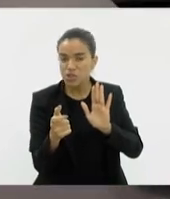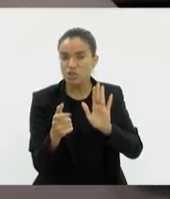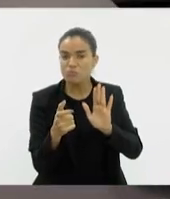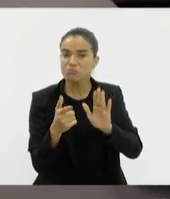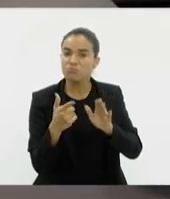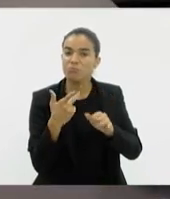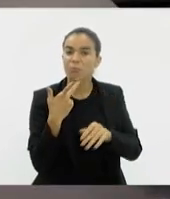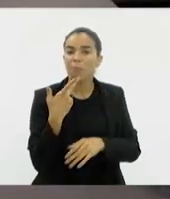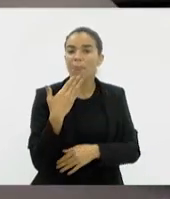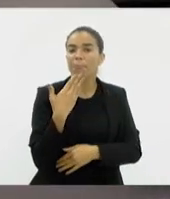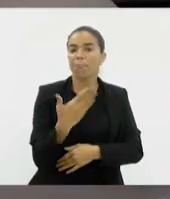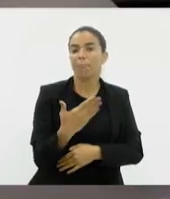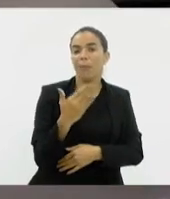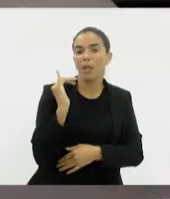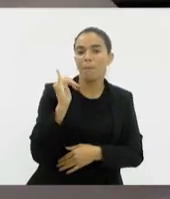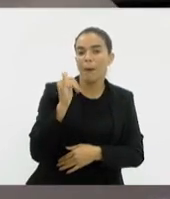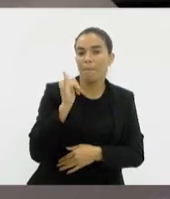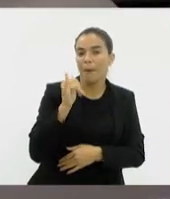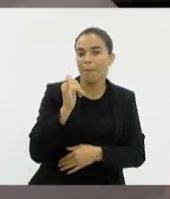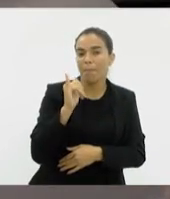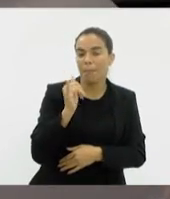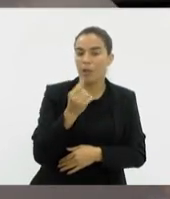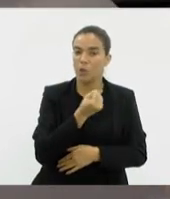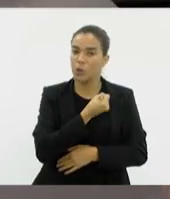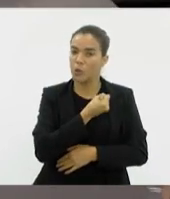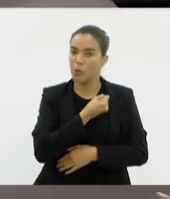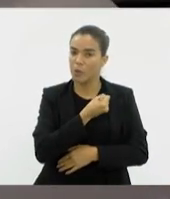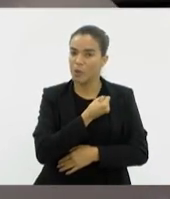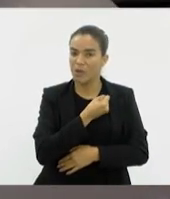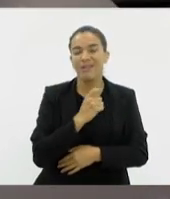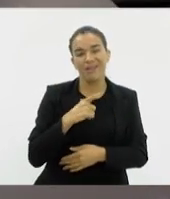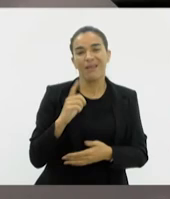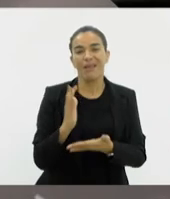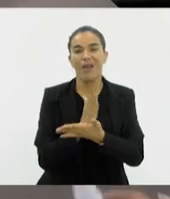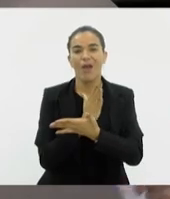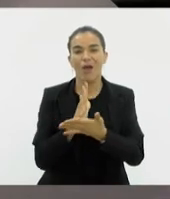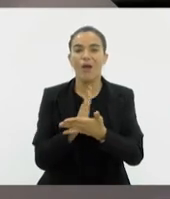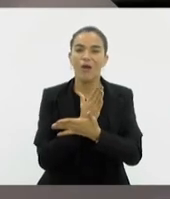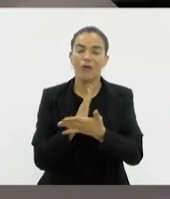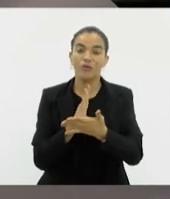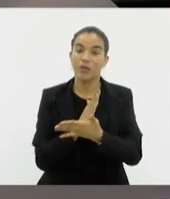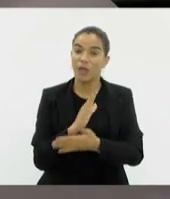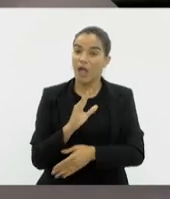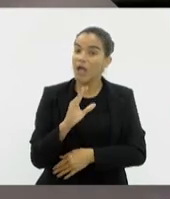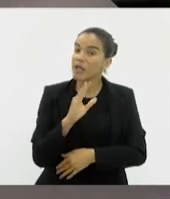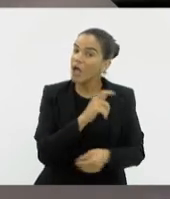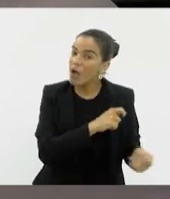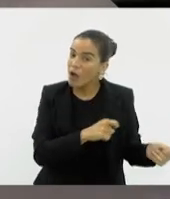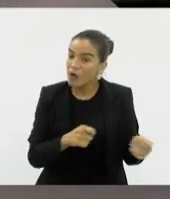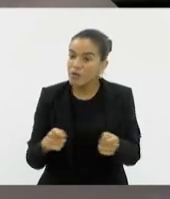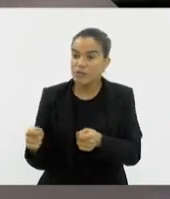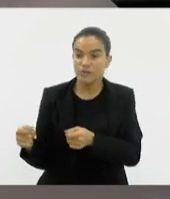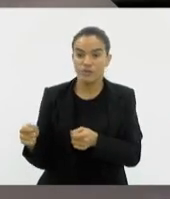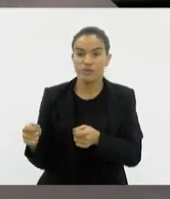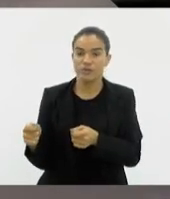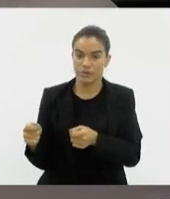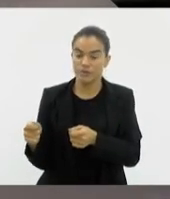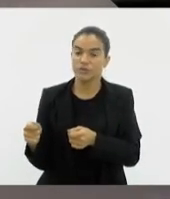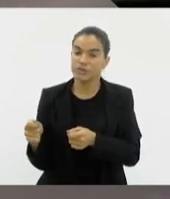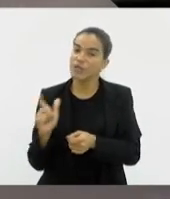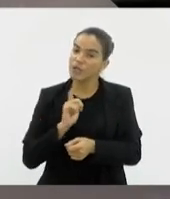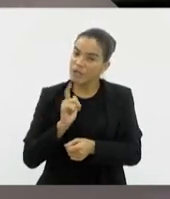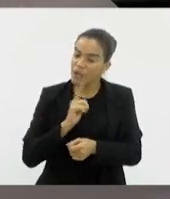esse processo para não... É. Não, tem realmente alguns. Da extraordinária ou da ordinária? Na ordinária. Eu tenho alguns